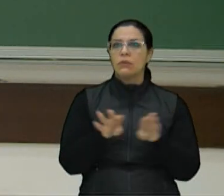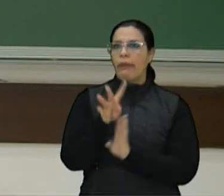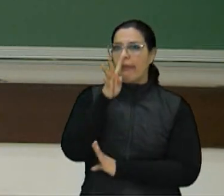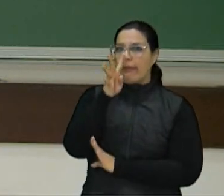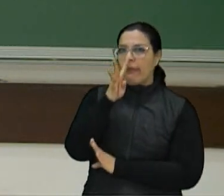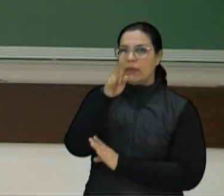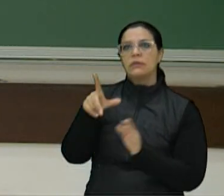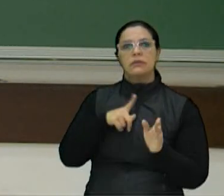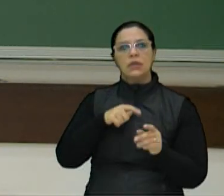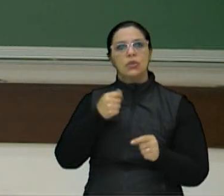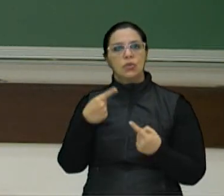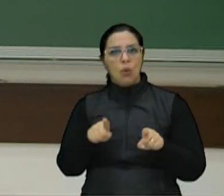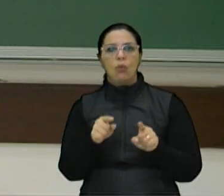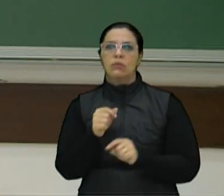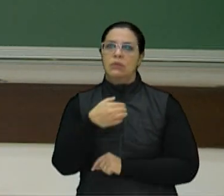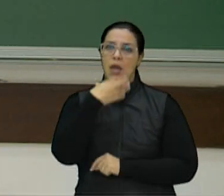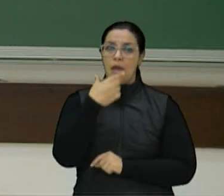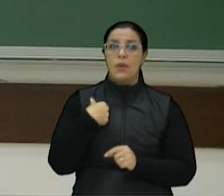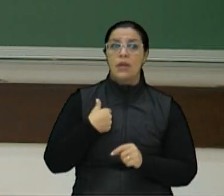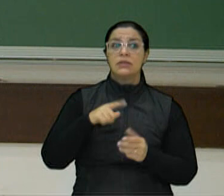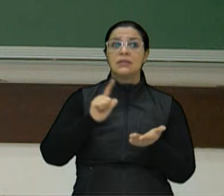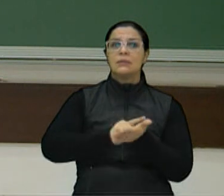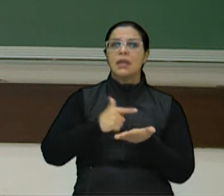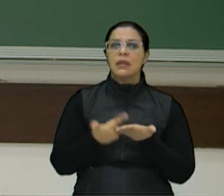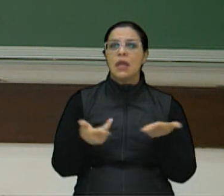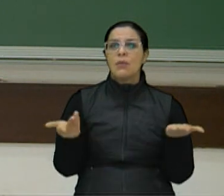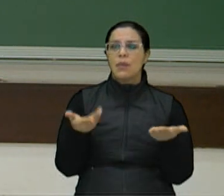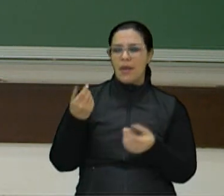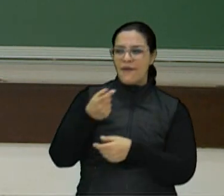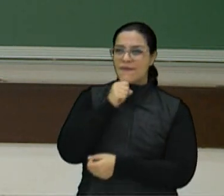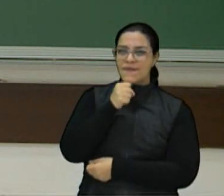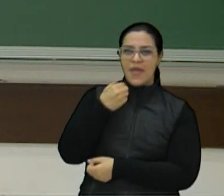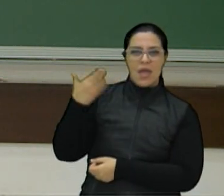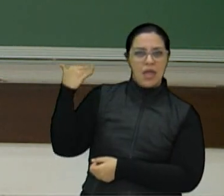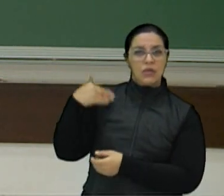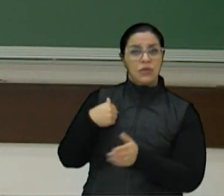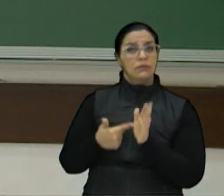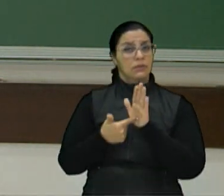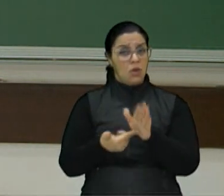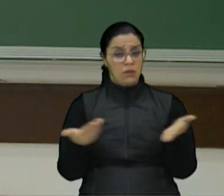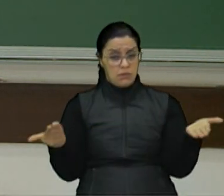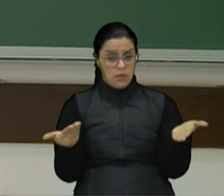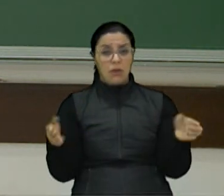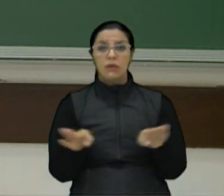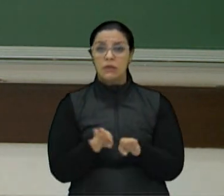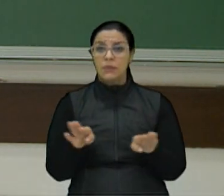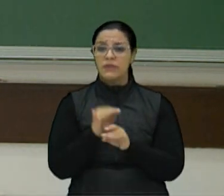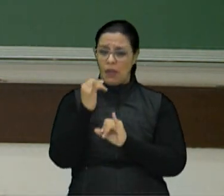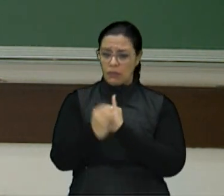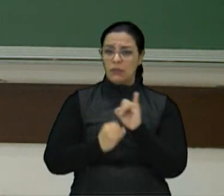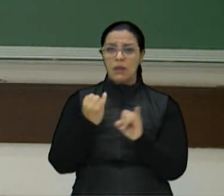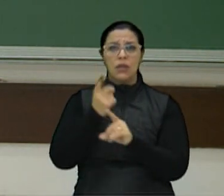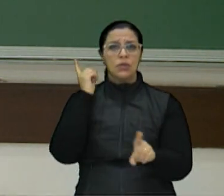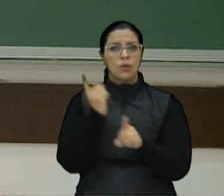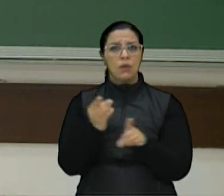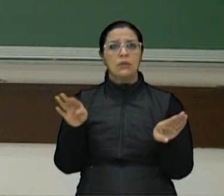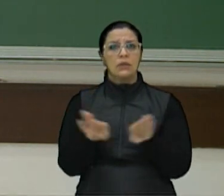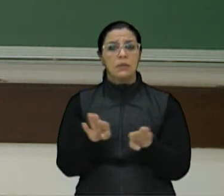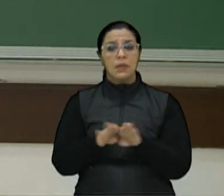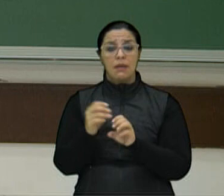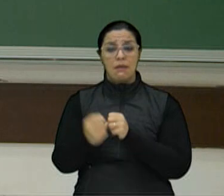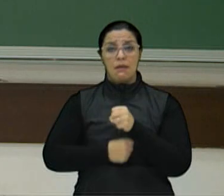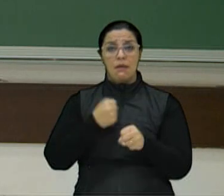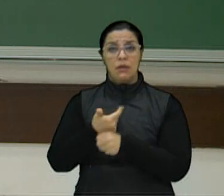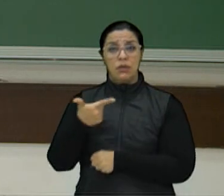fazem a eles, né? Então, essa matéria aqui já é um pouco mais antiga, mas ela está presente, aí se encontra na internet. Essa aqui é